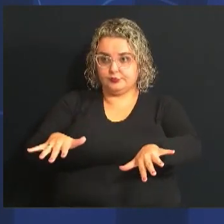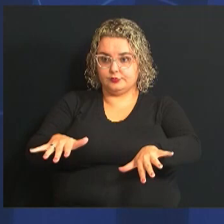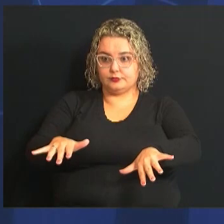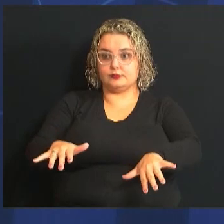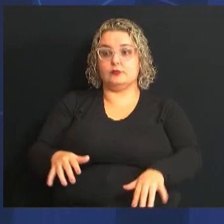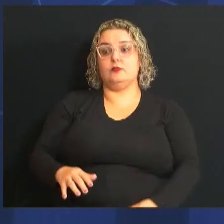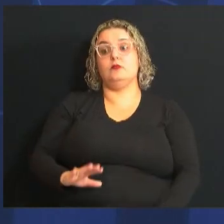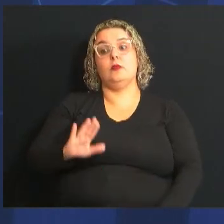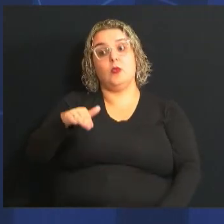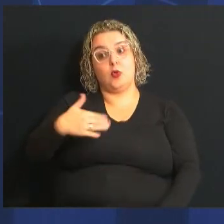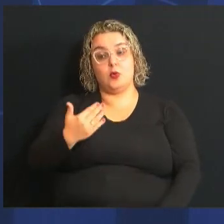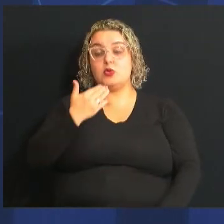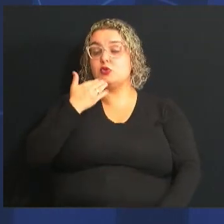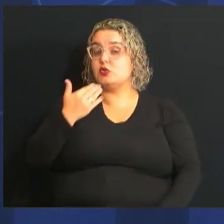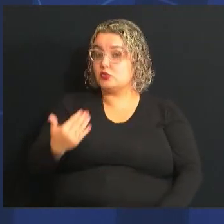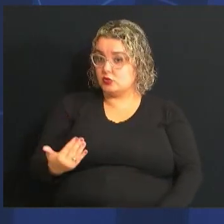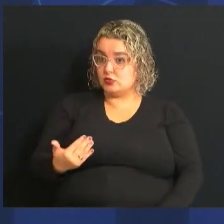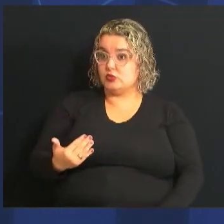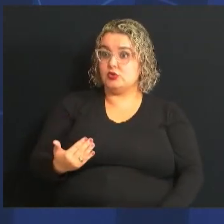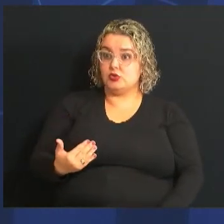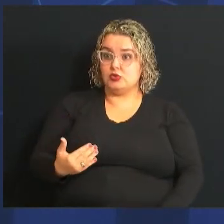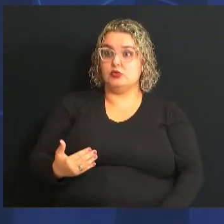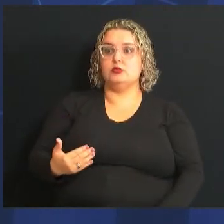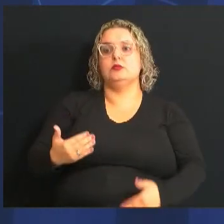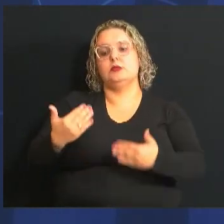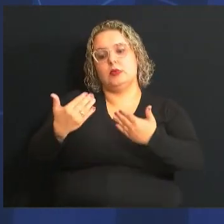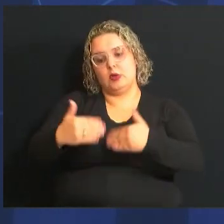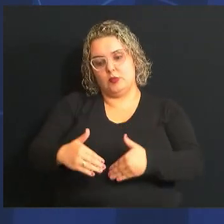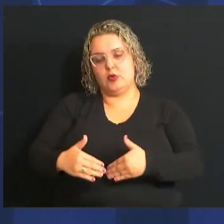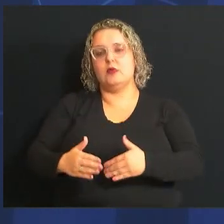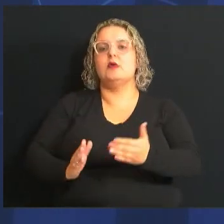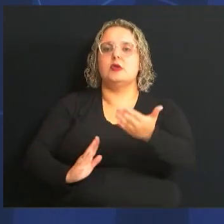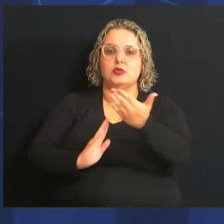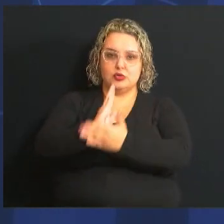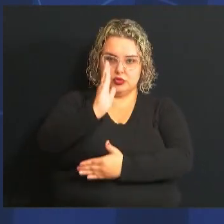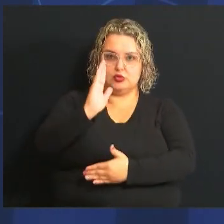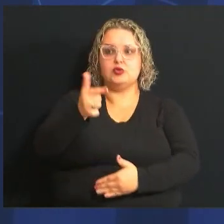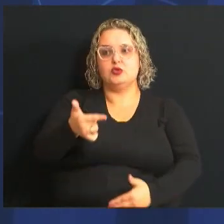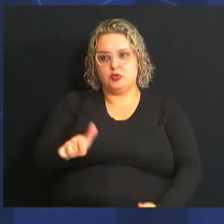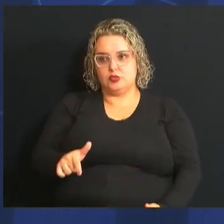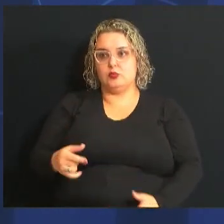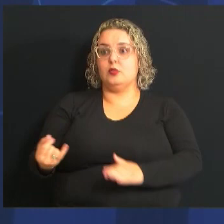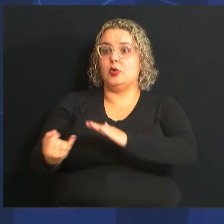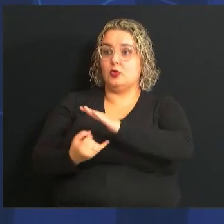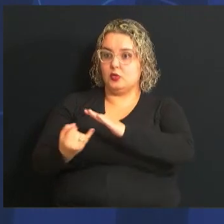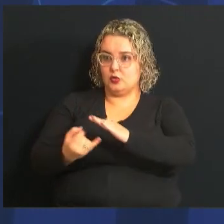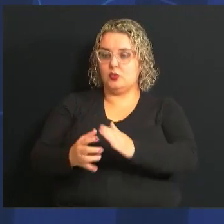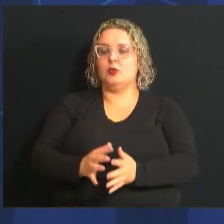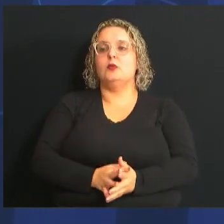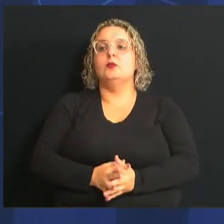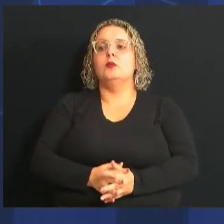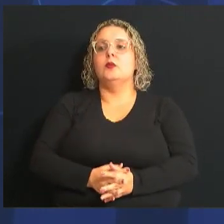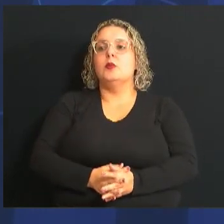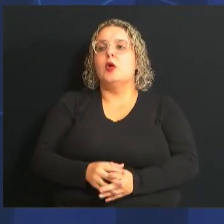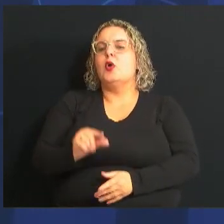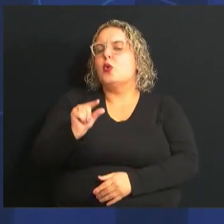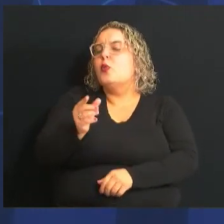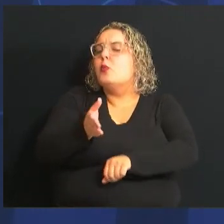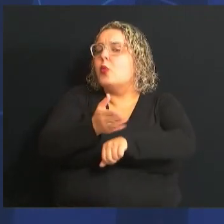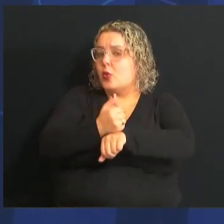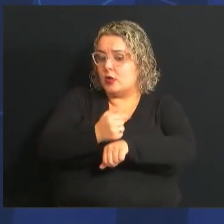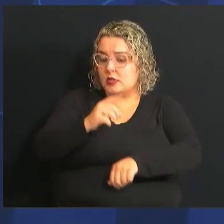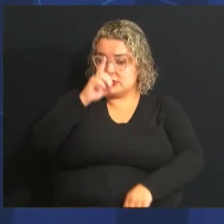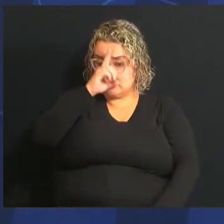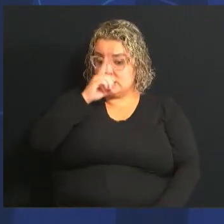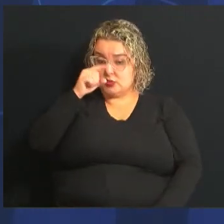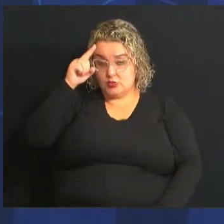os pedidos da reaplicação tenham sido aprovados pelo Instituto. E um pouquinho antes, neste domingo, dia 8,